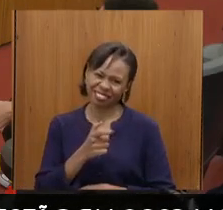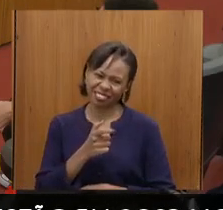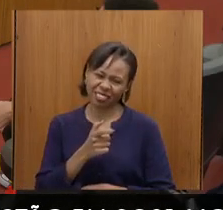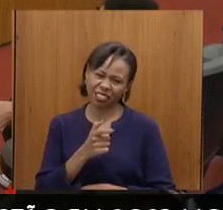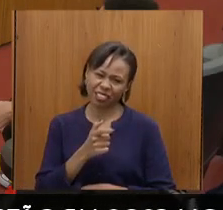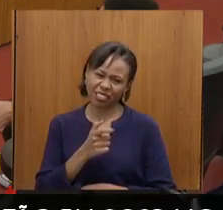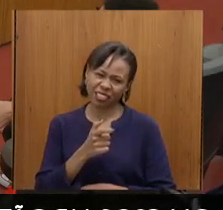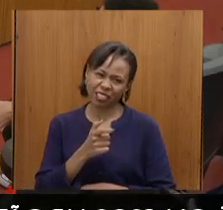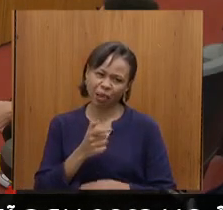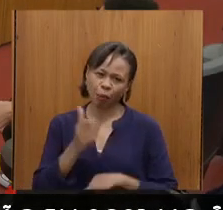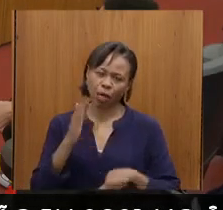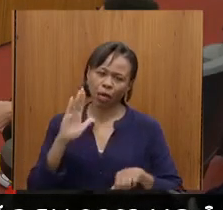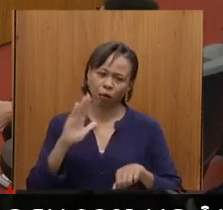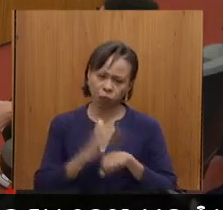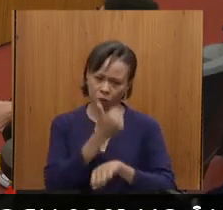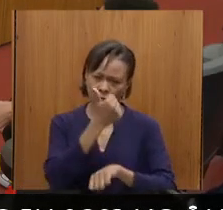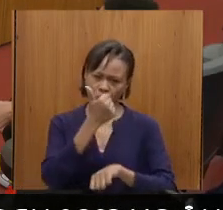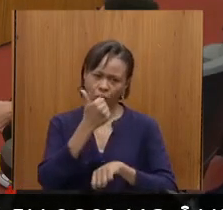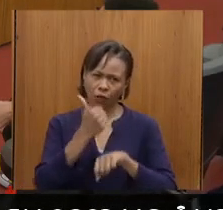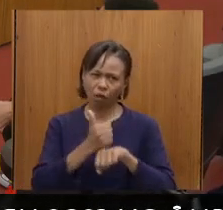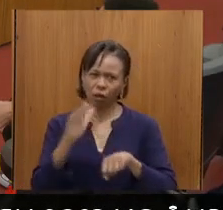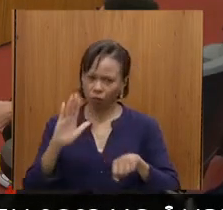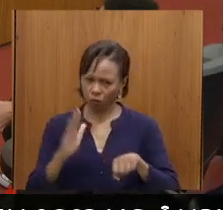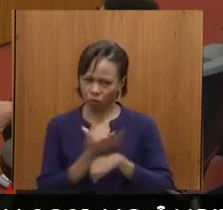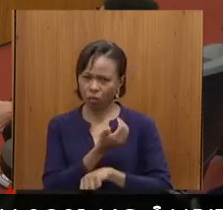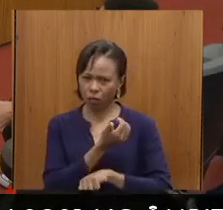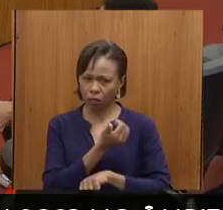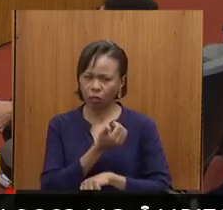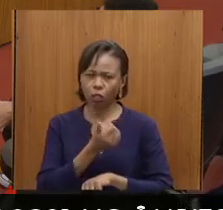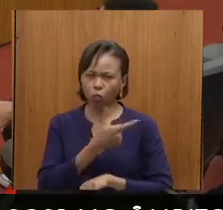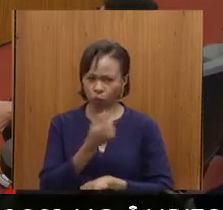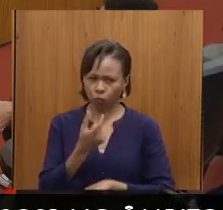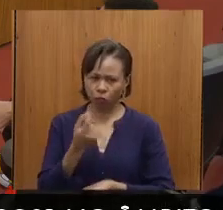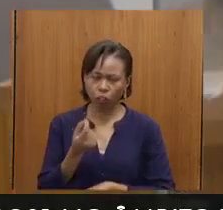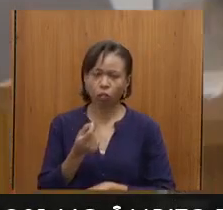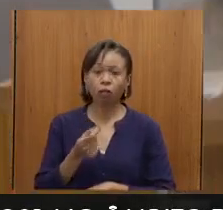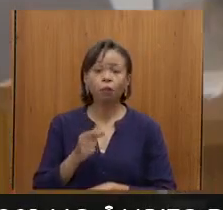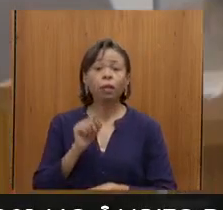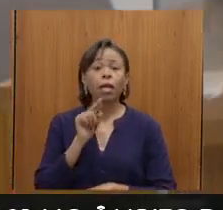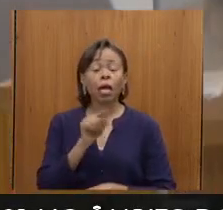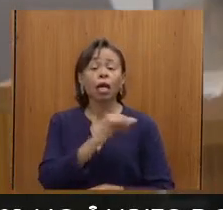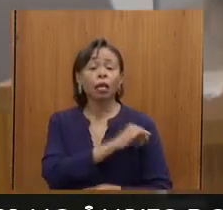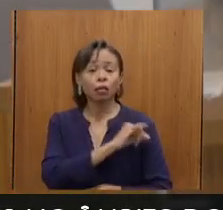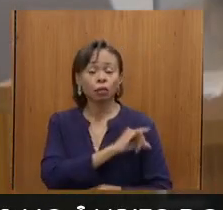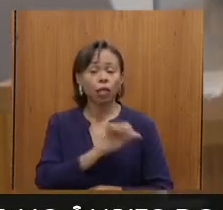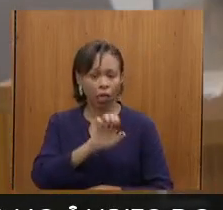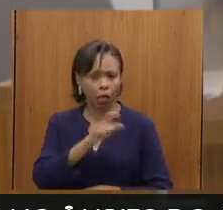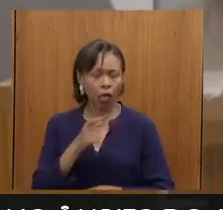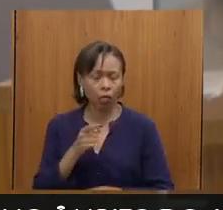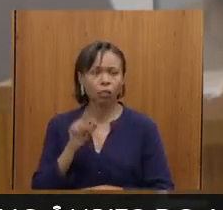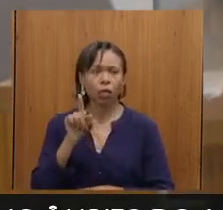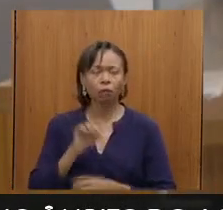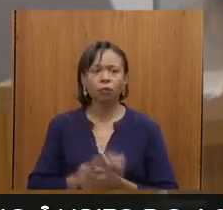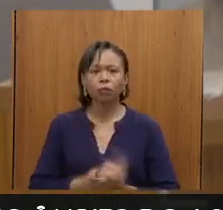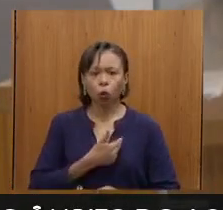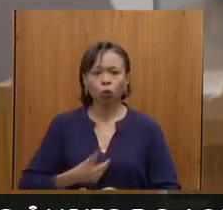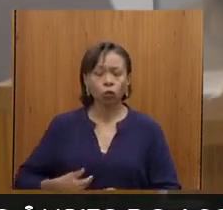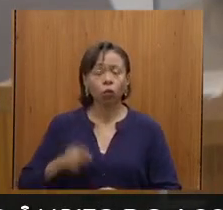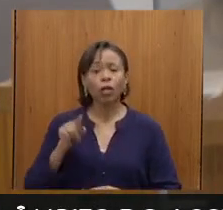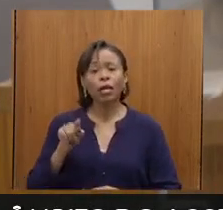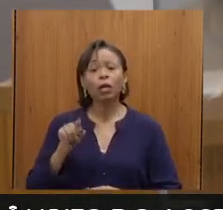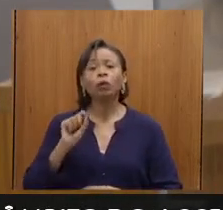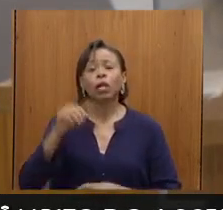2020, se não me engano, o governador Witzel, ele foi eleito na campanha dele criticando, e muito,